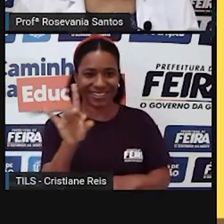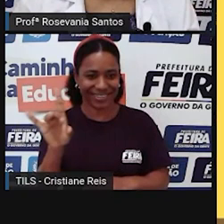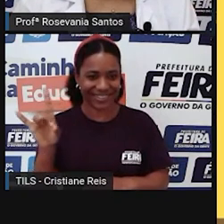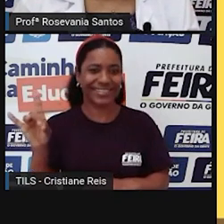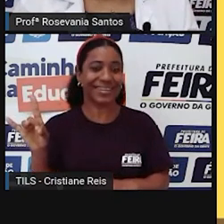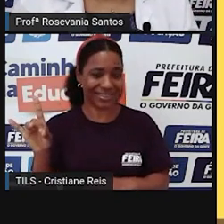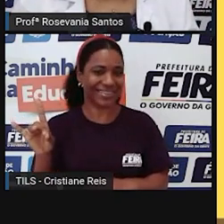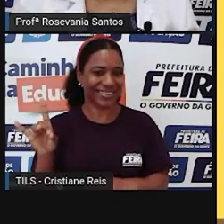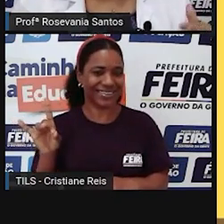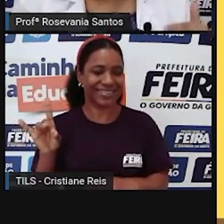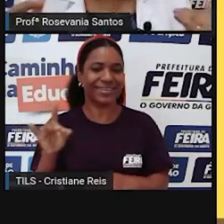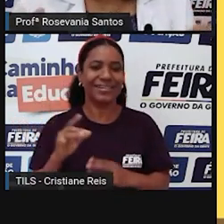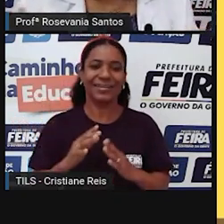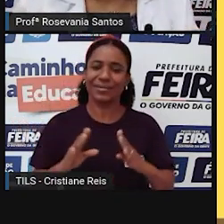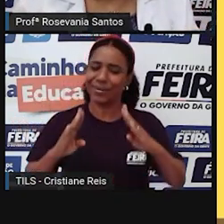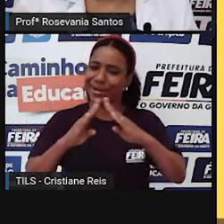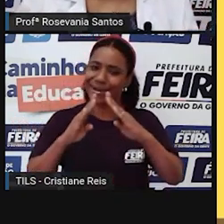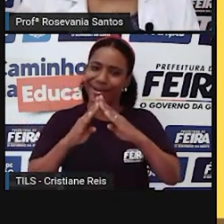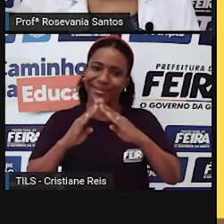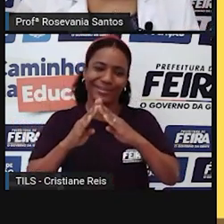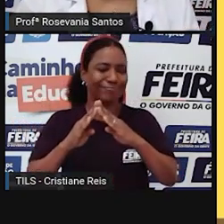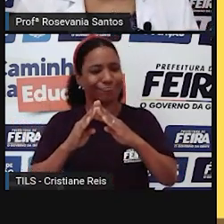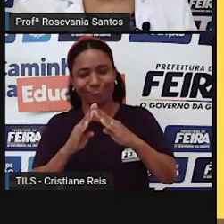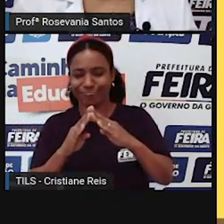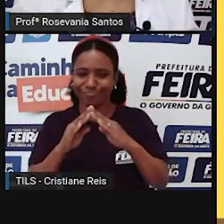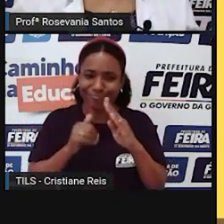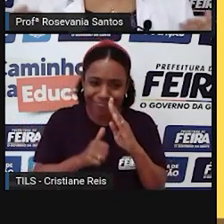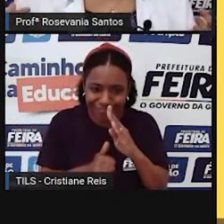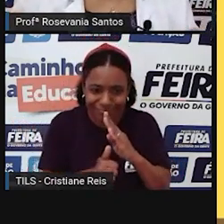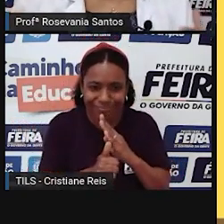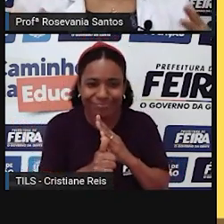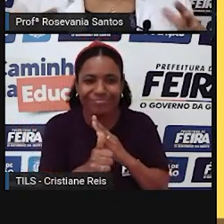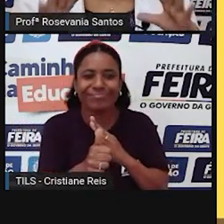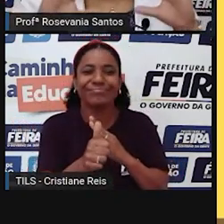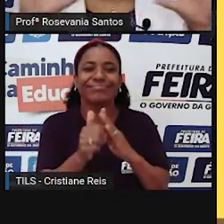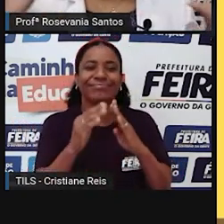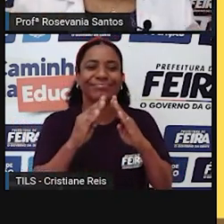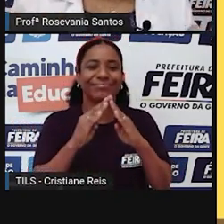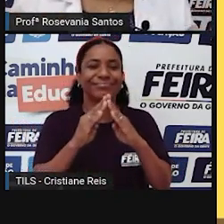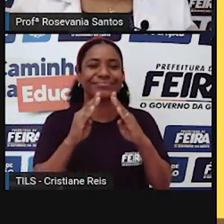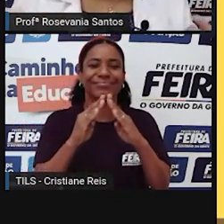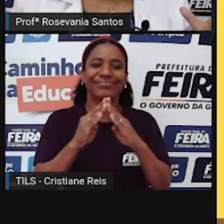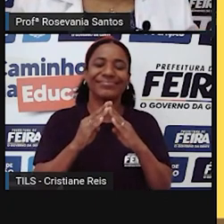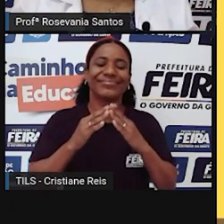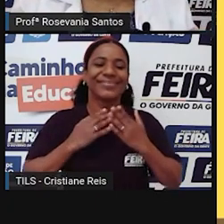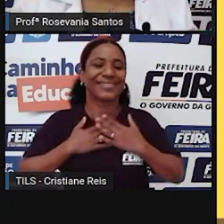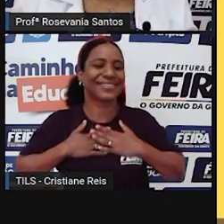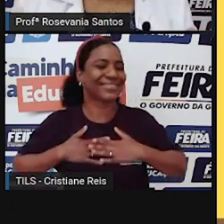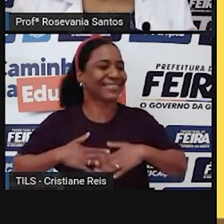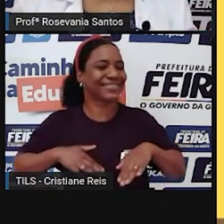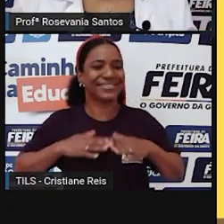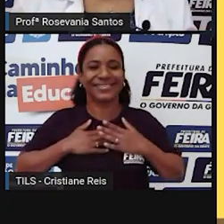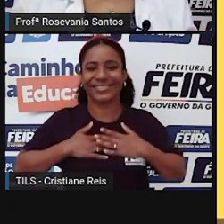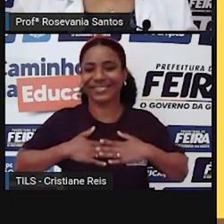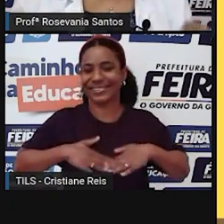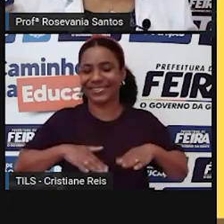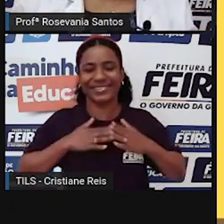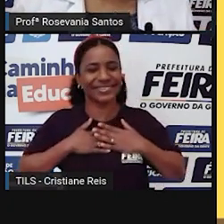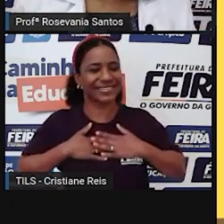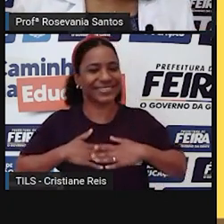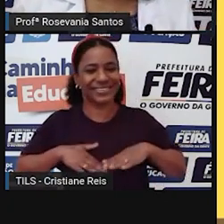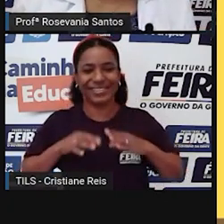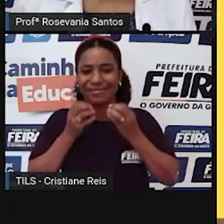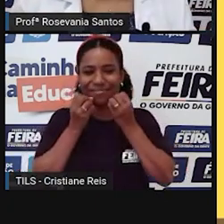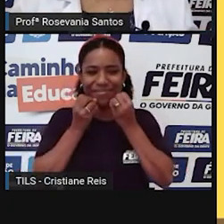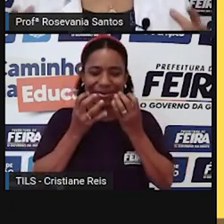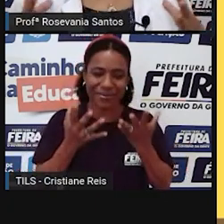aquele refúgio, onde a gente é a gente, né, na maioria das vezes. Que às vezes fora a gente até é um pouquinho diferente, às